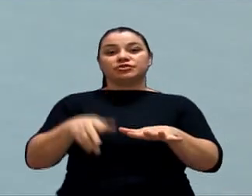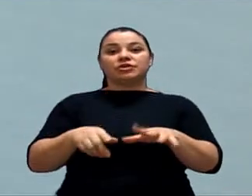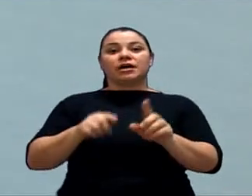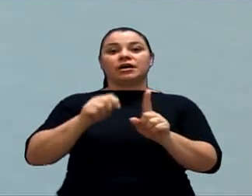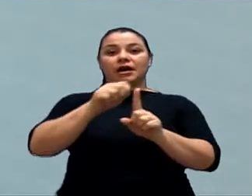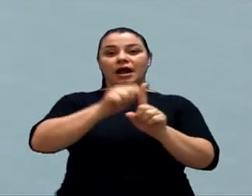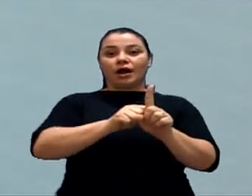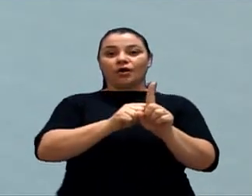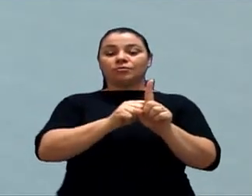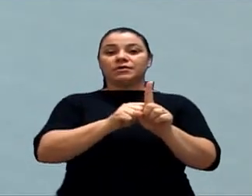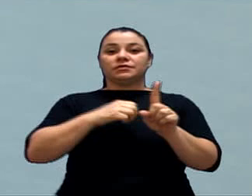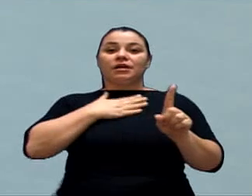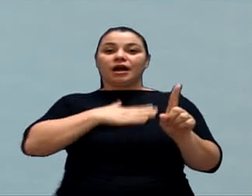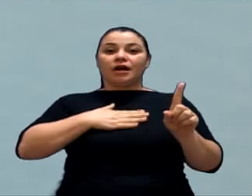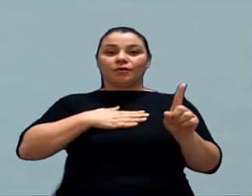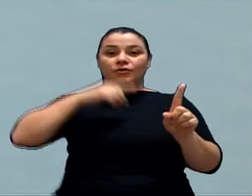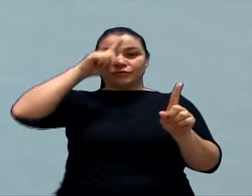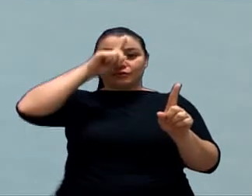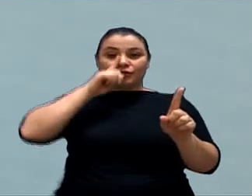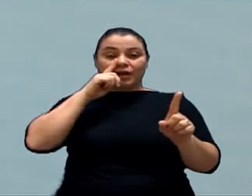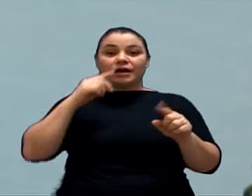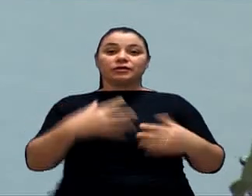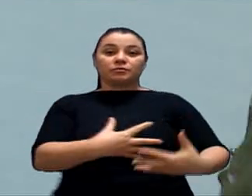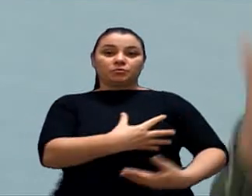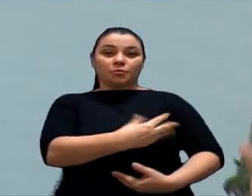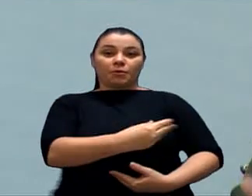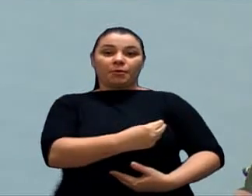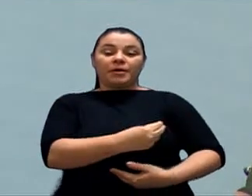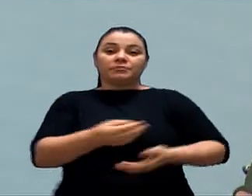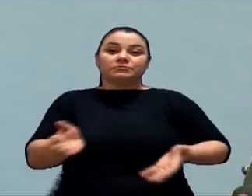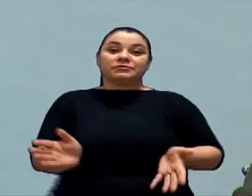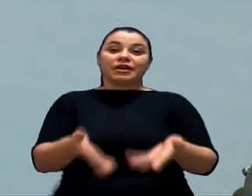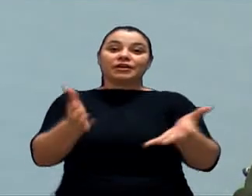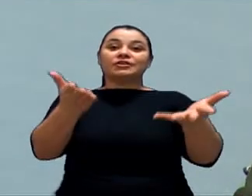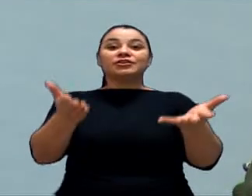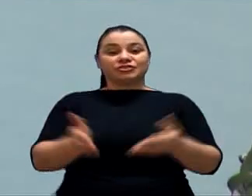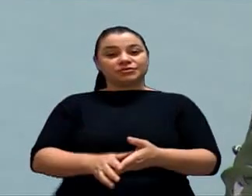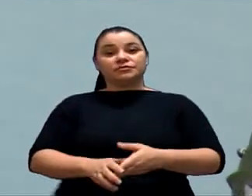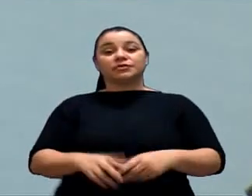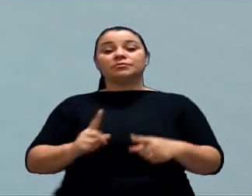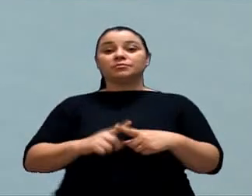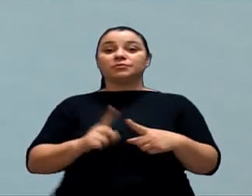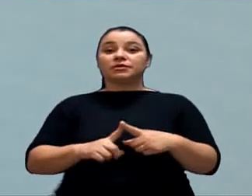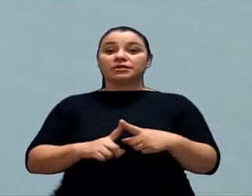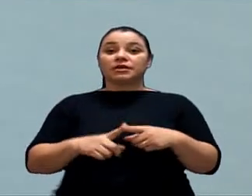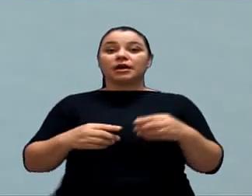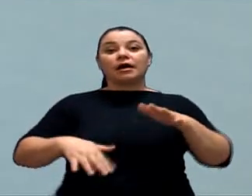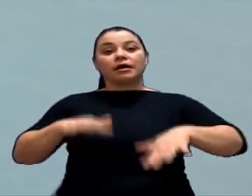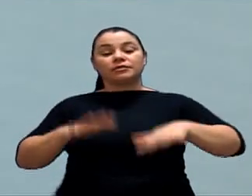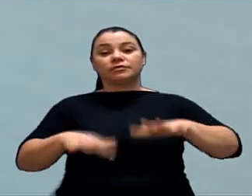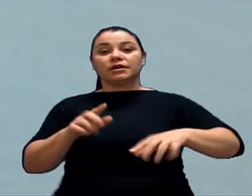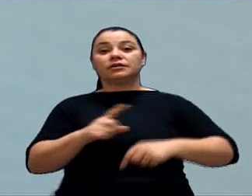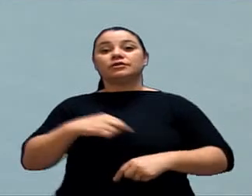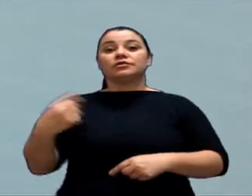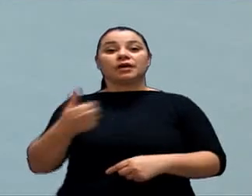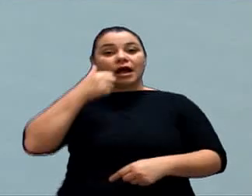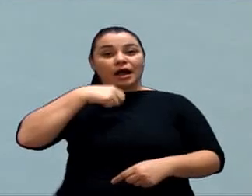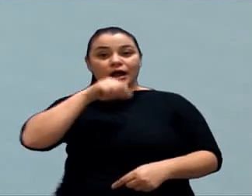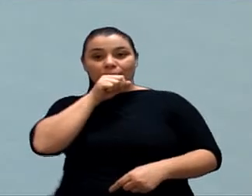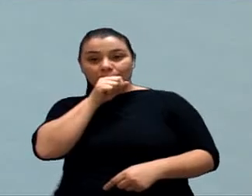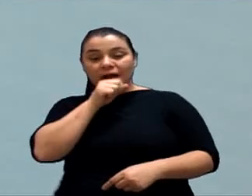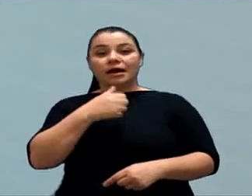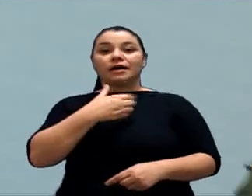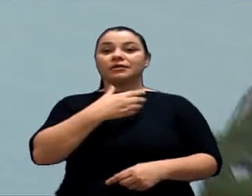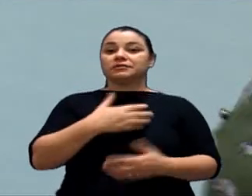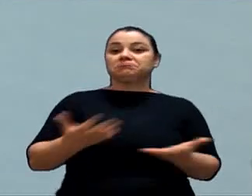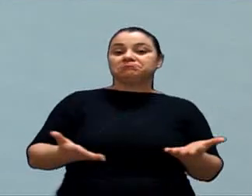aí incentiva a amamentação, o aleitamento materno, porque muitas vezes as mães têm